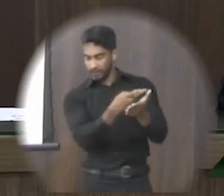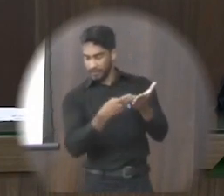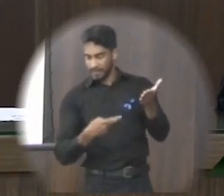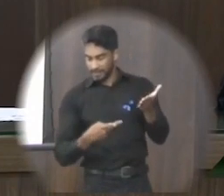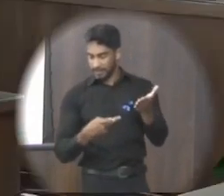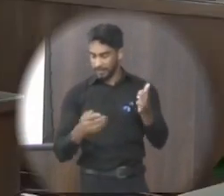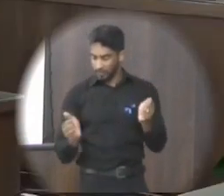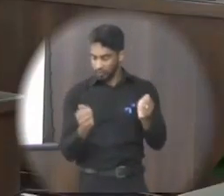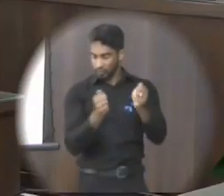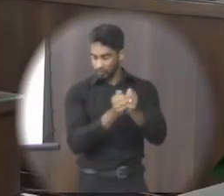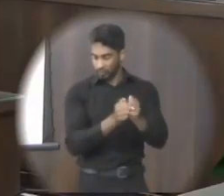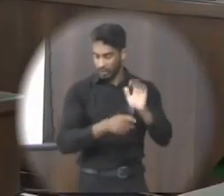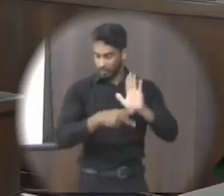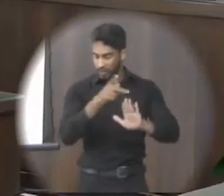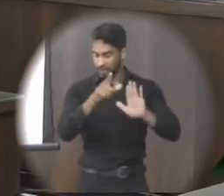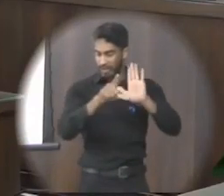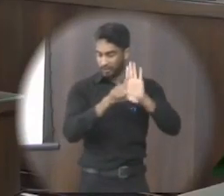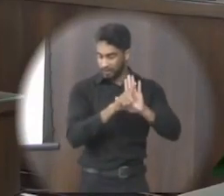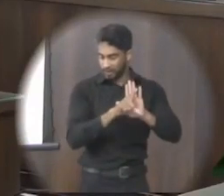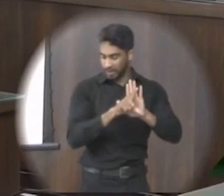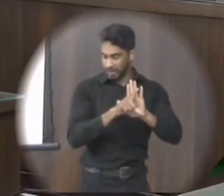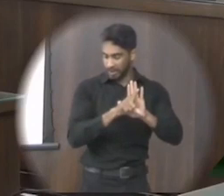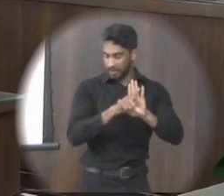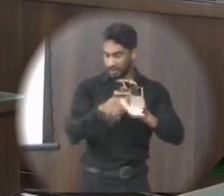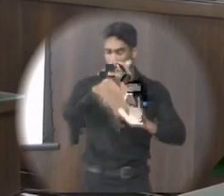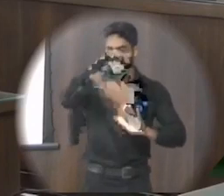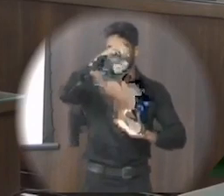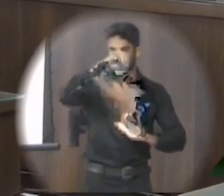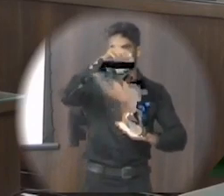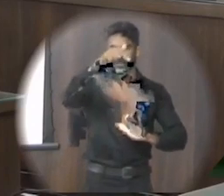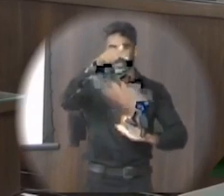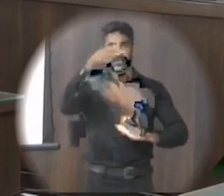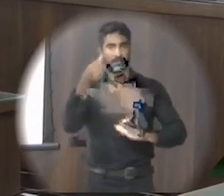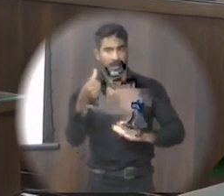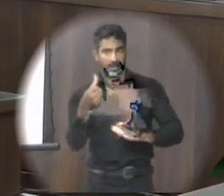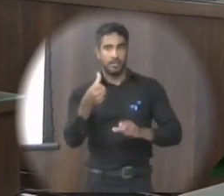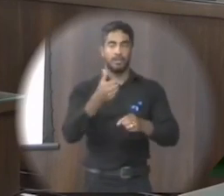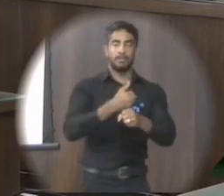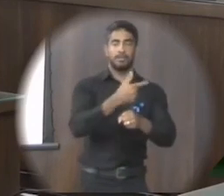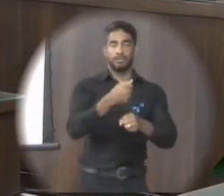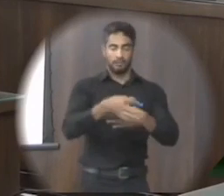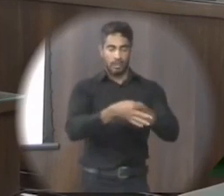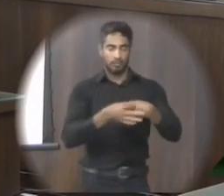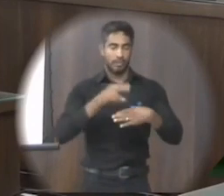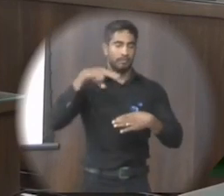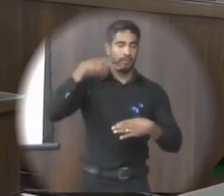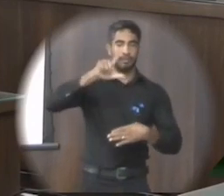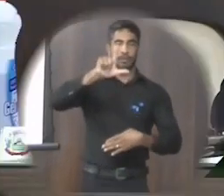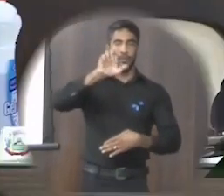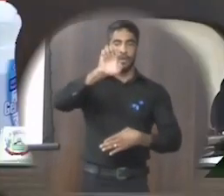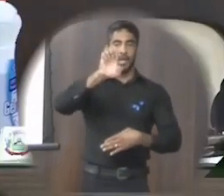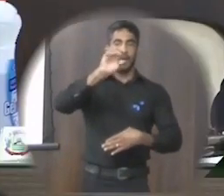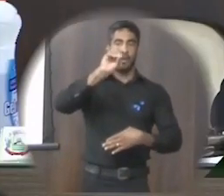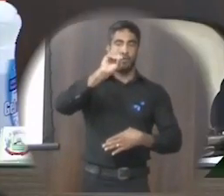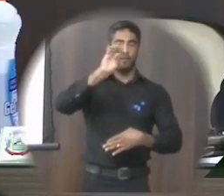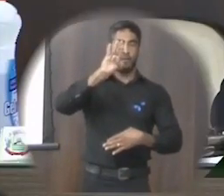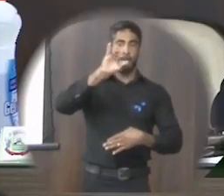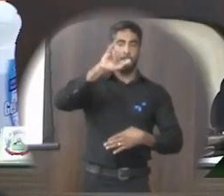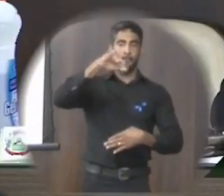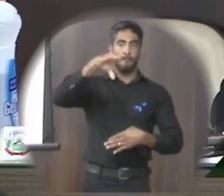acompanham. Projeto de lei 076-2021. Autoria, vereador Leobino Antunes de